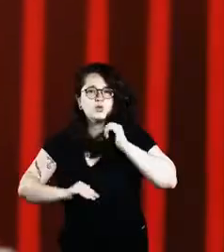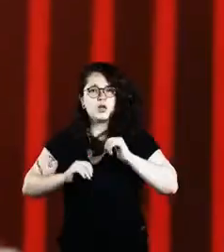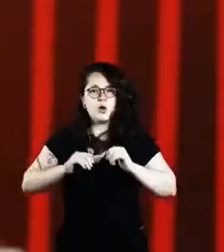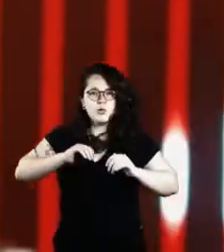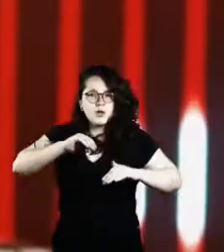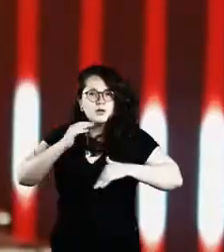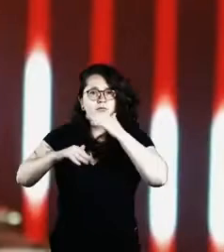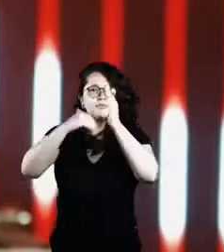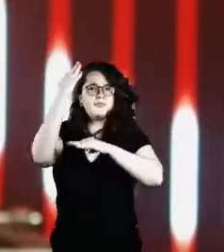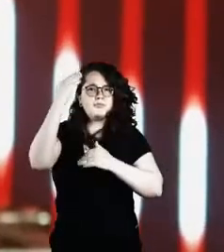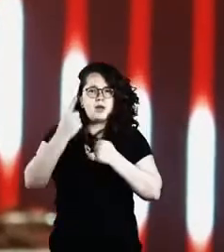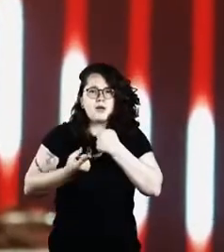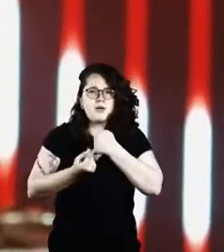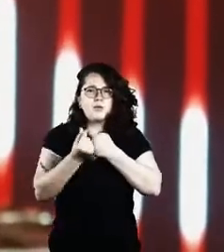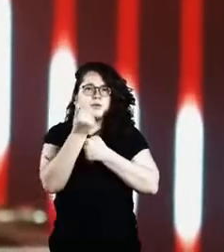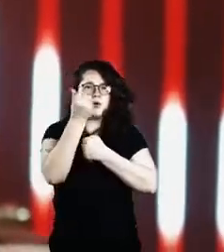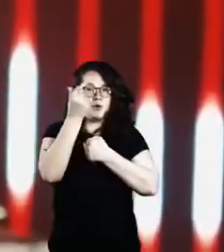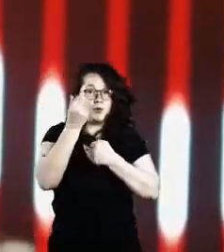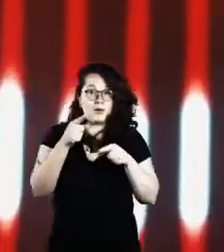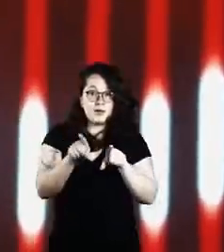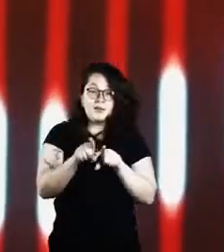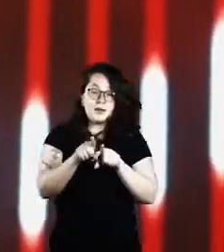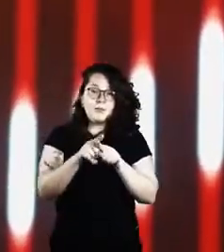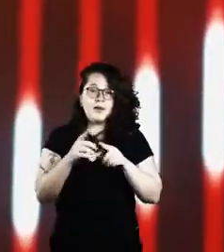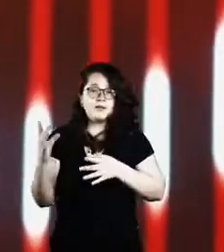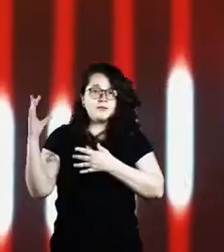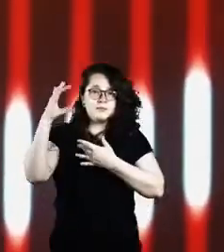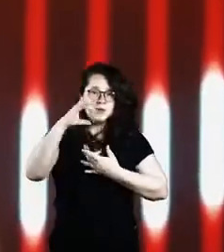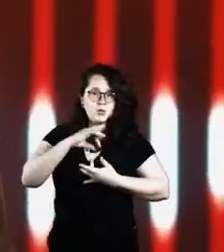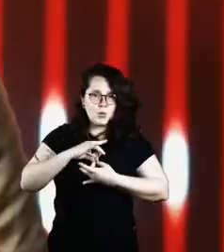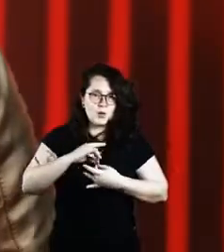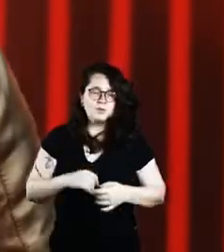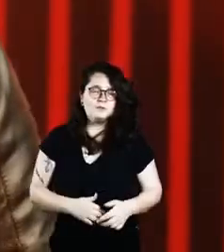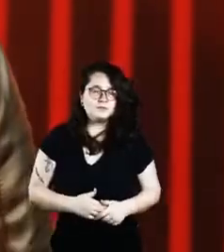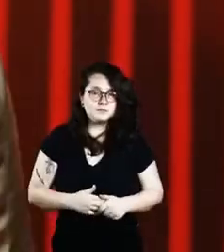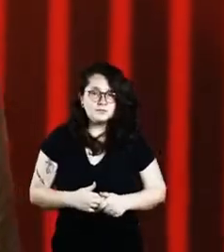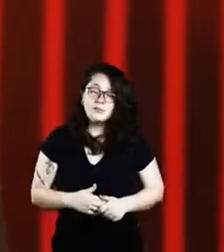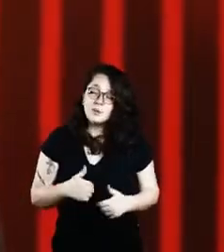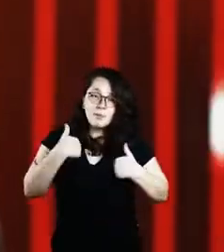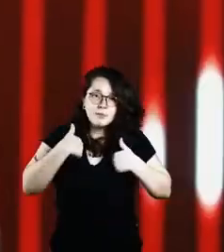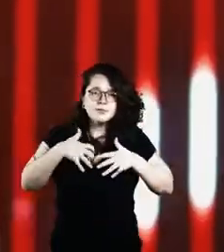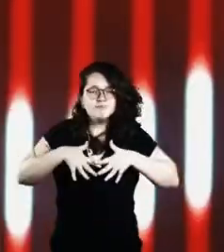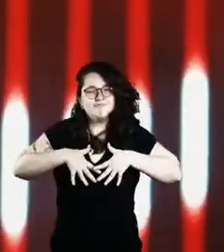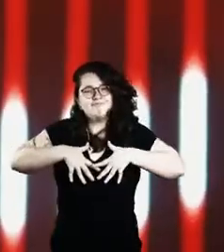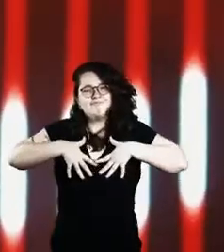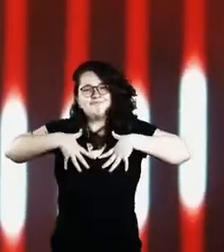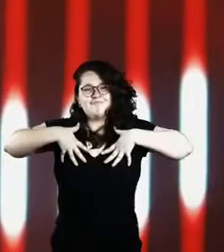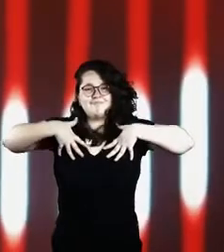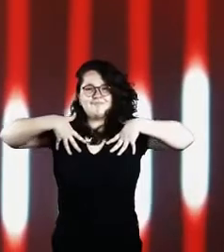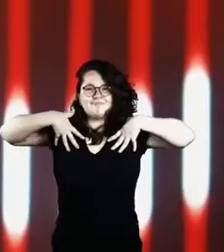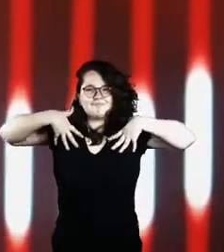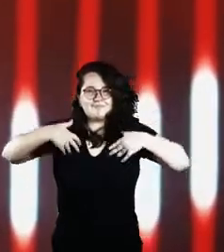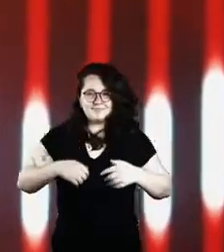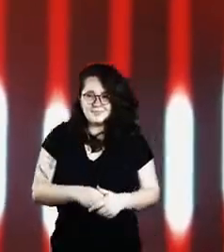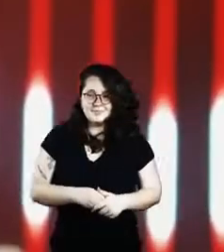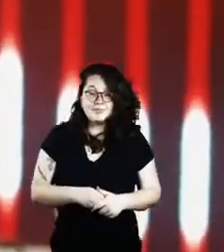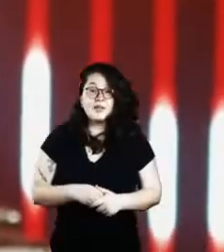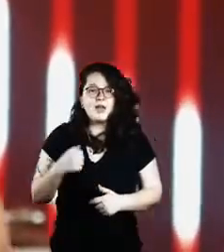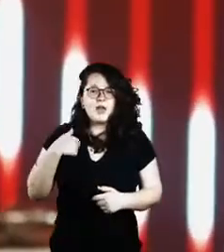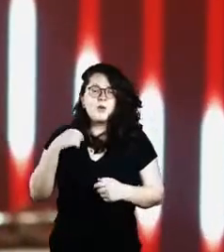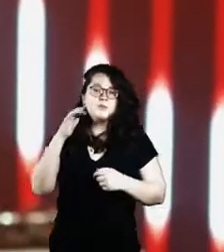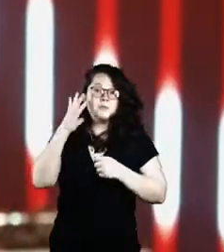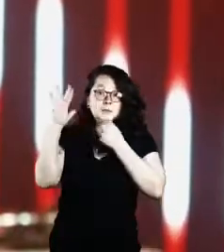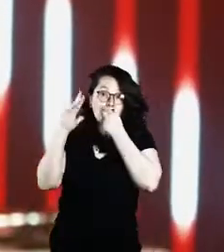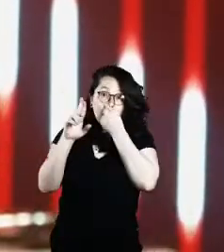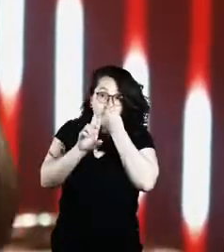social, econômica e até espiritual. Então, para mim, foi uma honra, né, Eu pensei em nomes